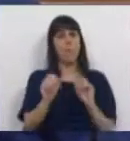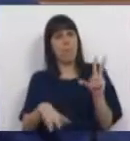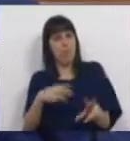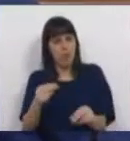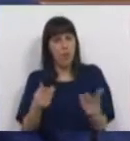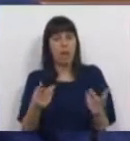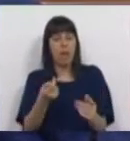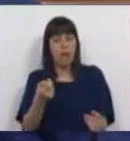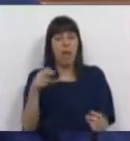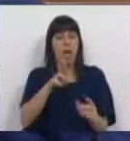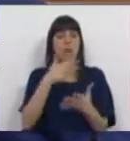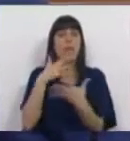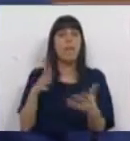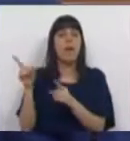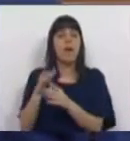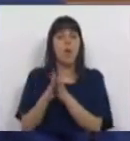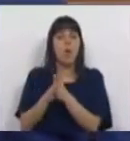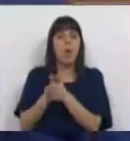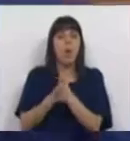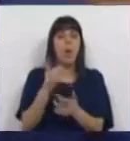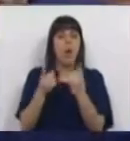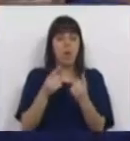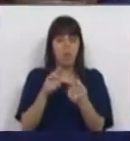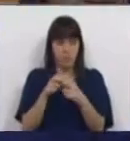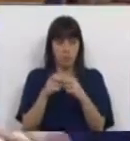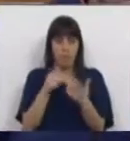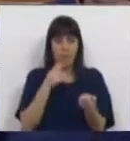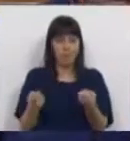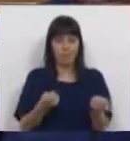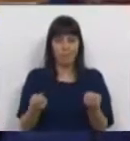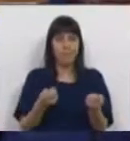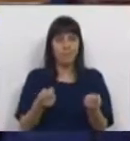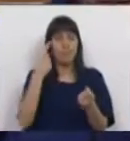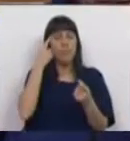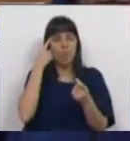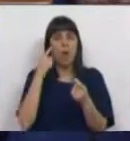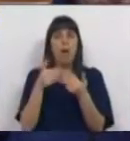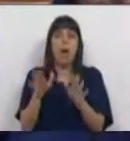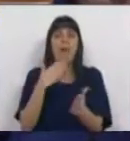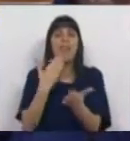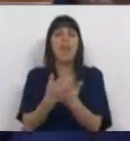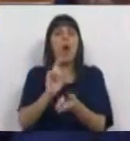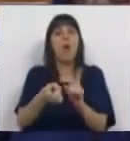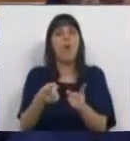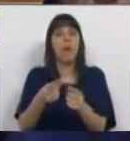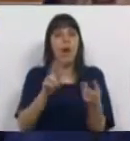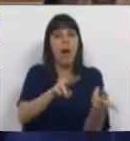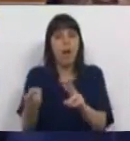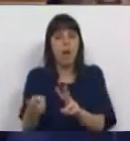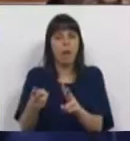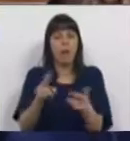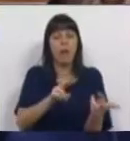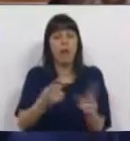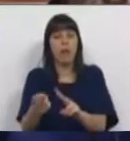modernos, a anterior maioria aproveitou algumas dificuldades de gestão para abrir caminho à sua alteração,